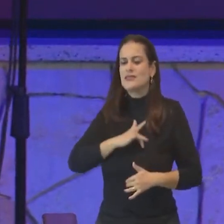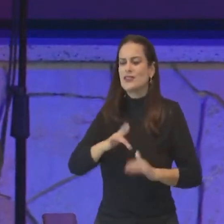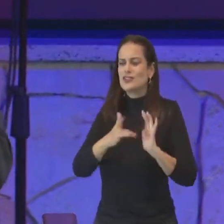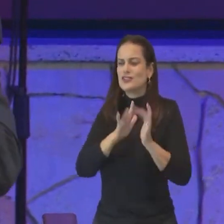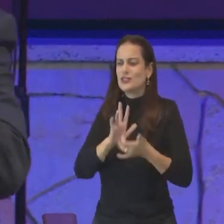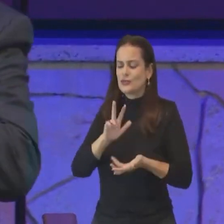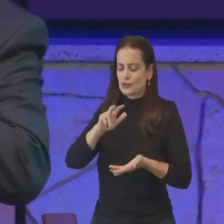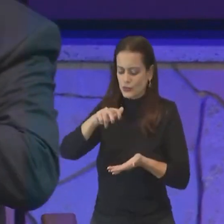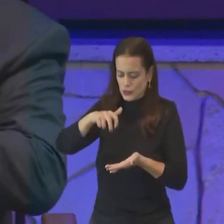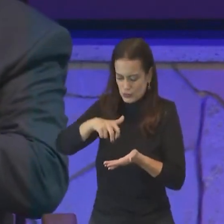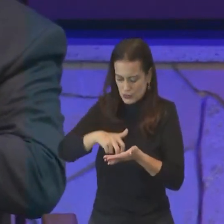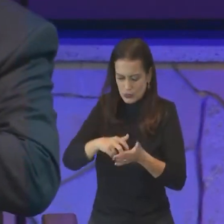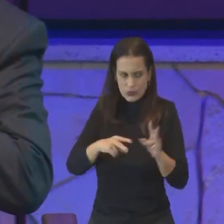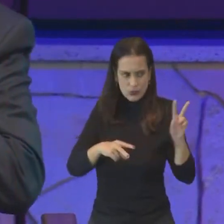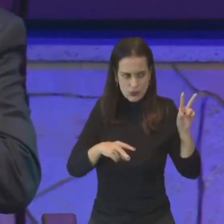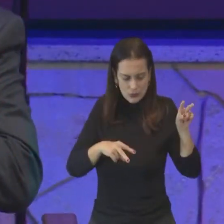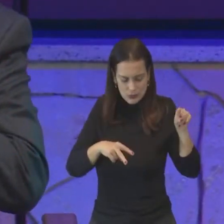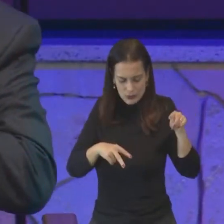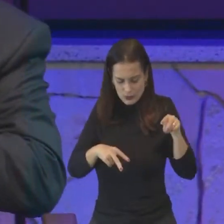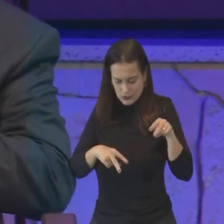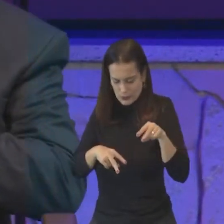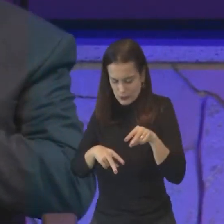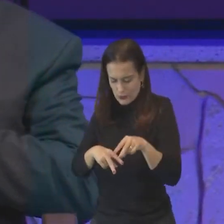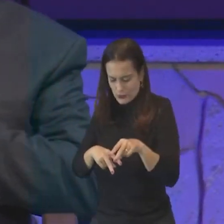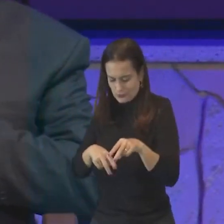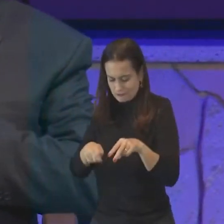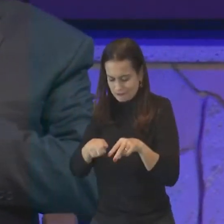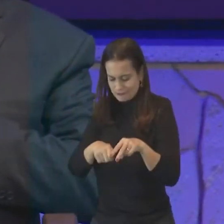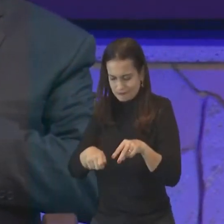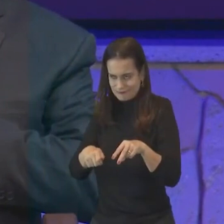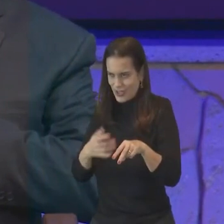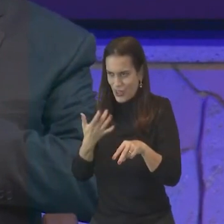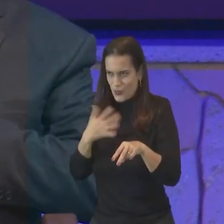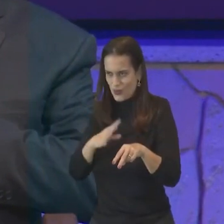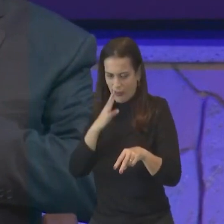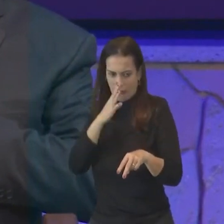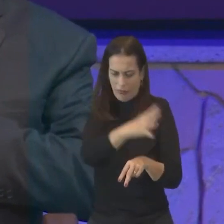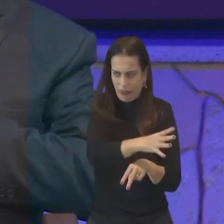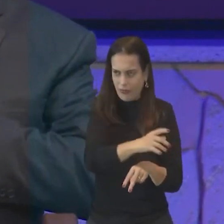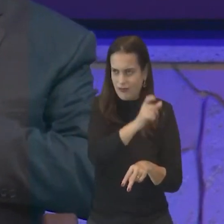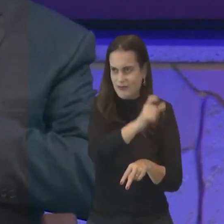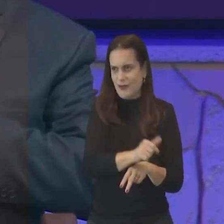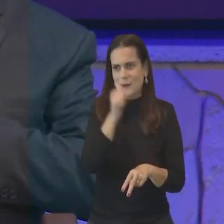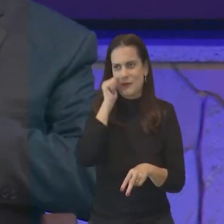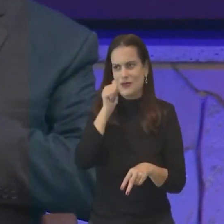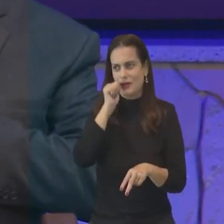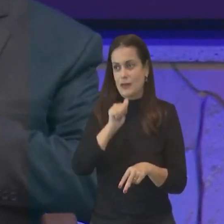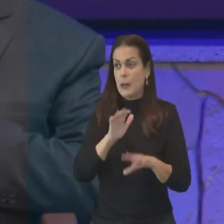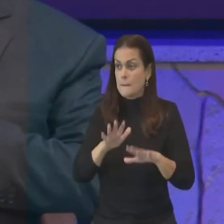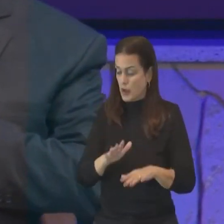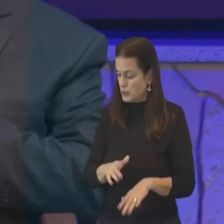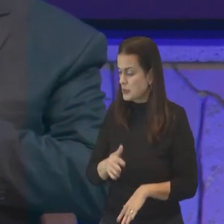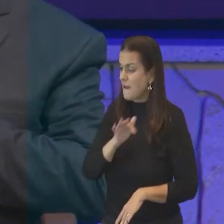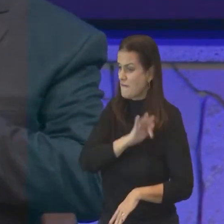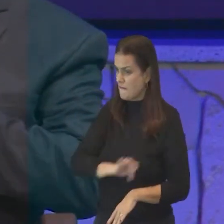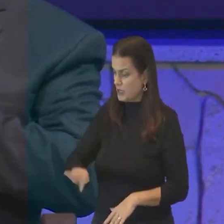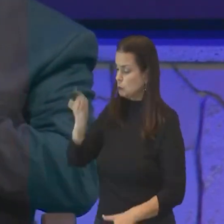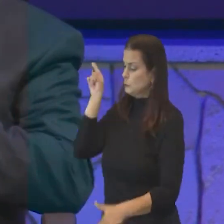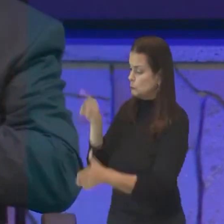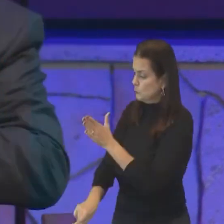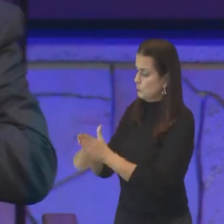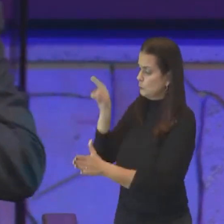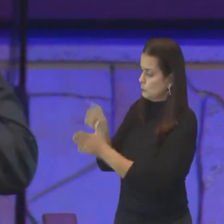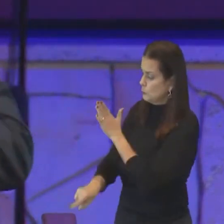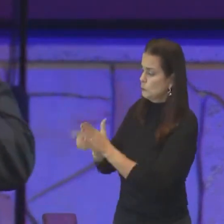misericórdia ele desviou o seu olhar daquela mulher. Mas houve uma insistência na pergunta. Diz o